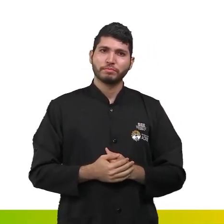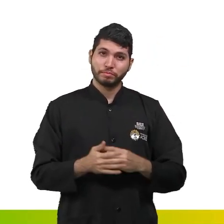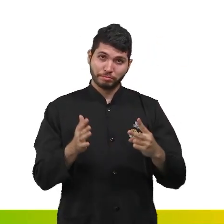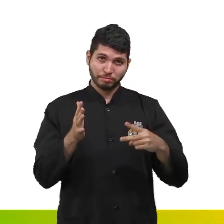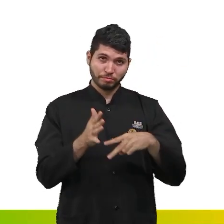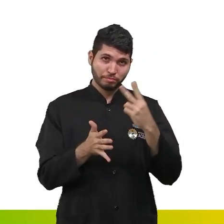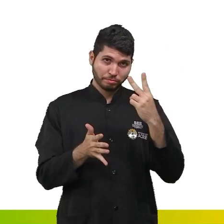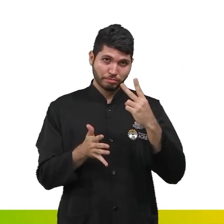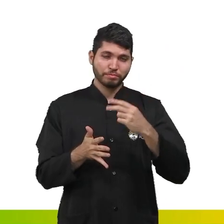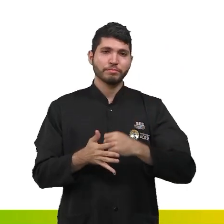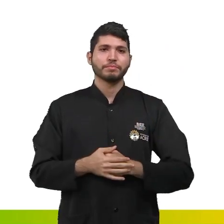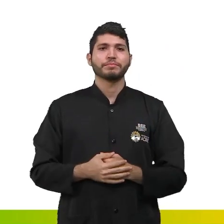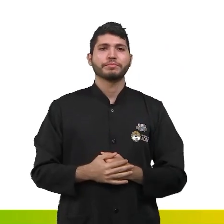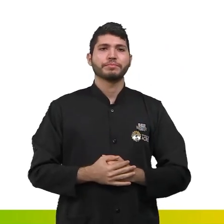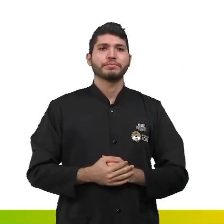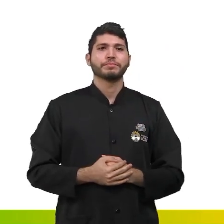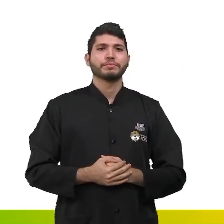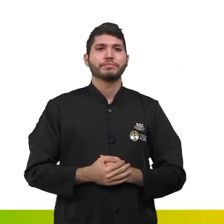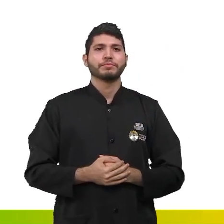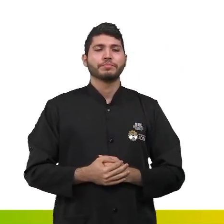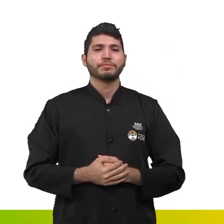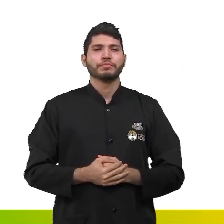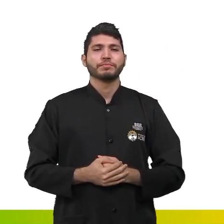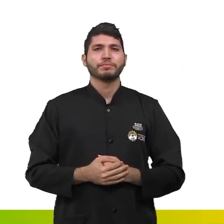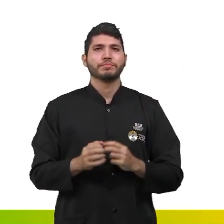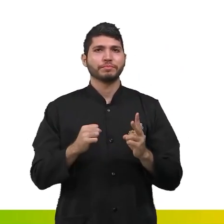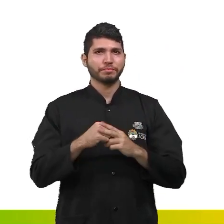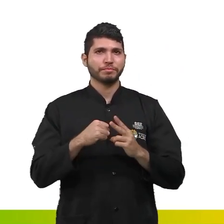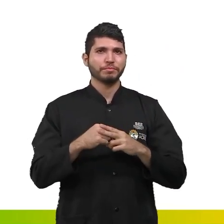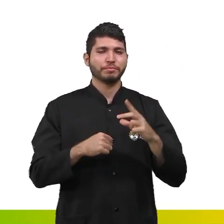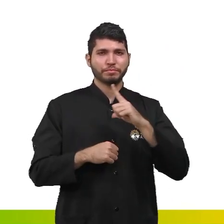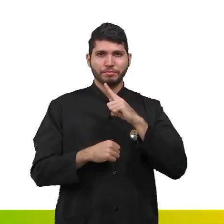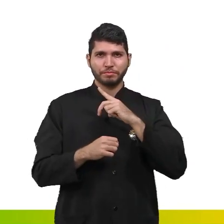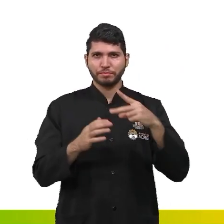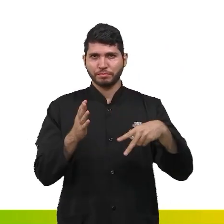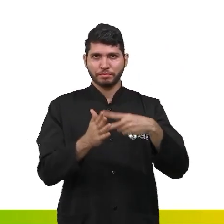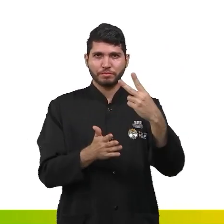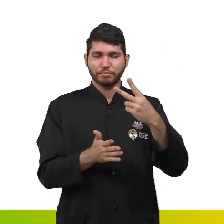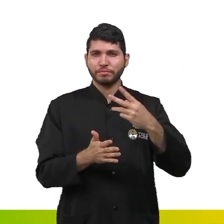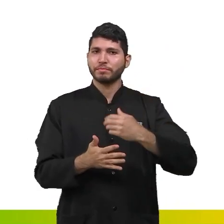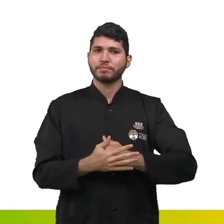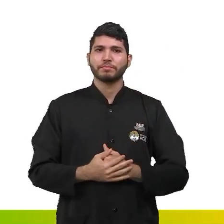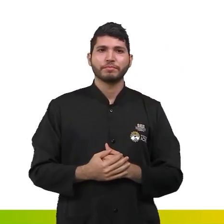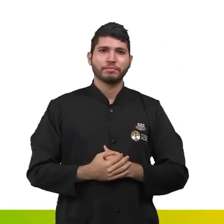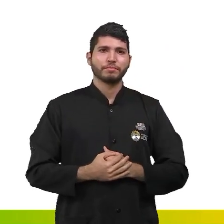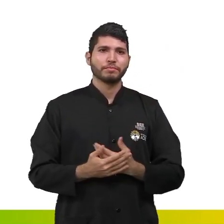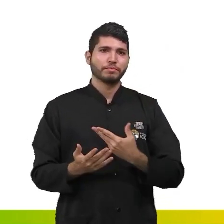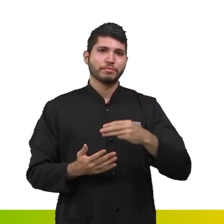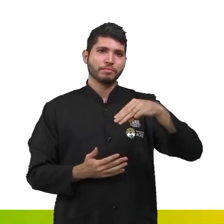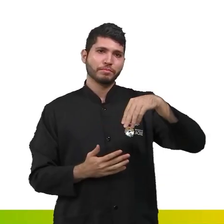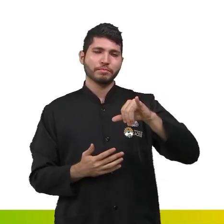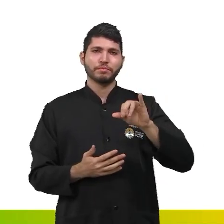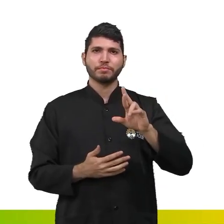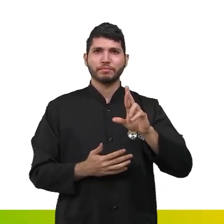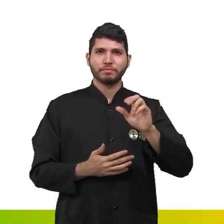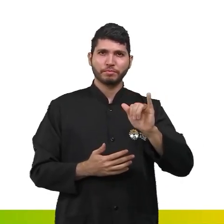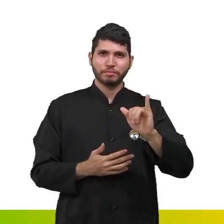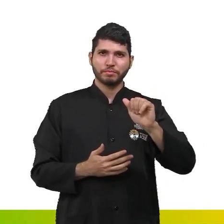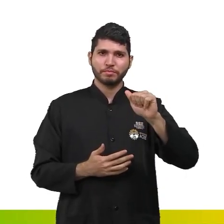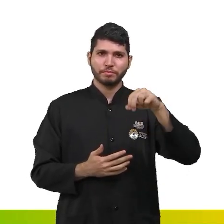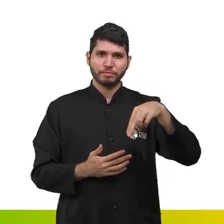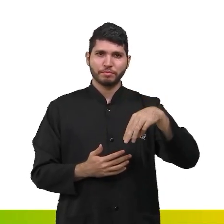já foi, agora foi duas. Né? Ou seja, ele tinha uma empresa particular. Míria. Aí Míria o